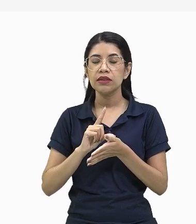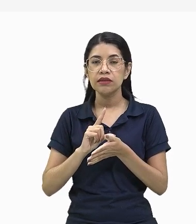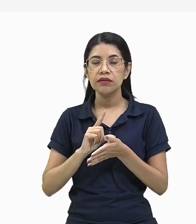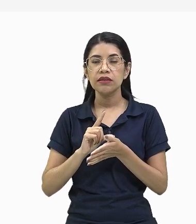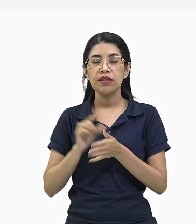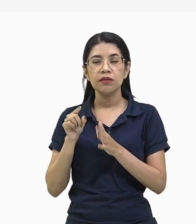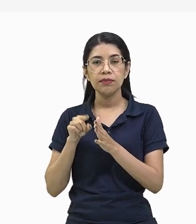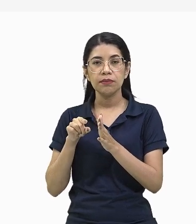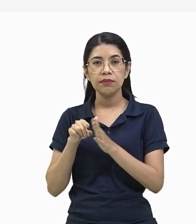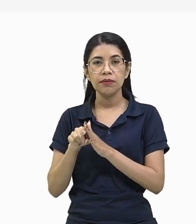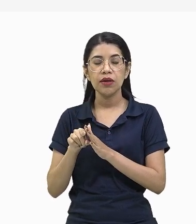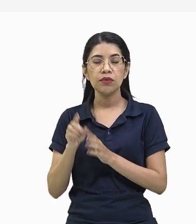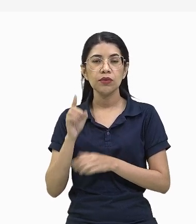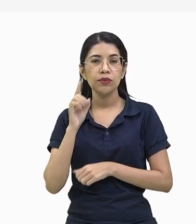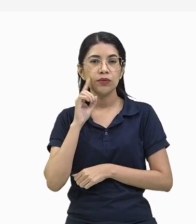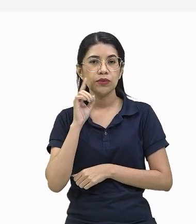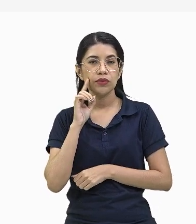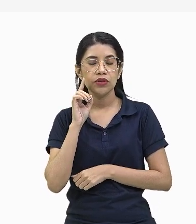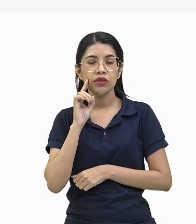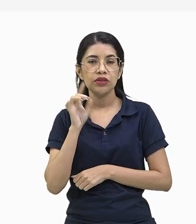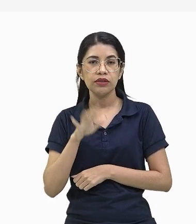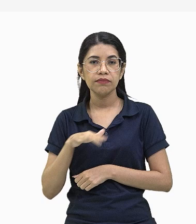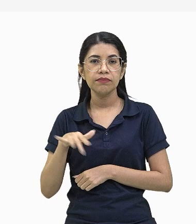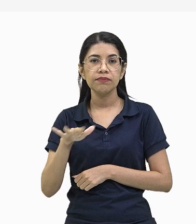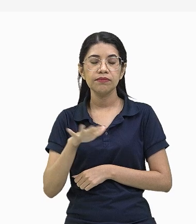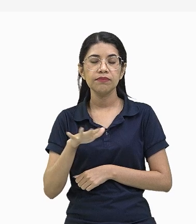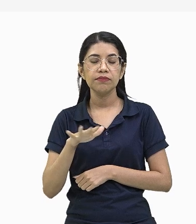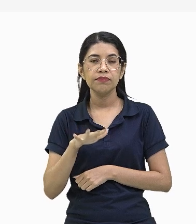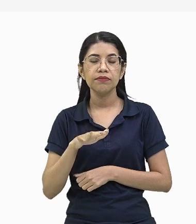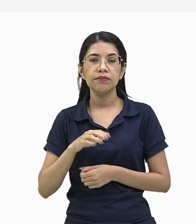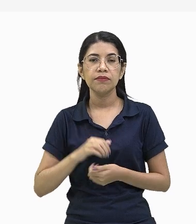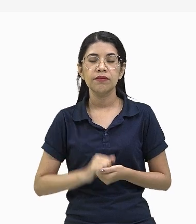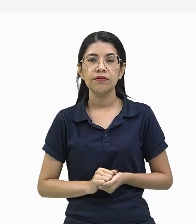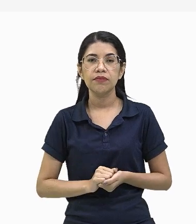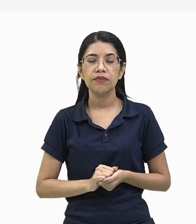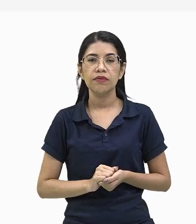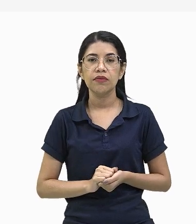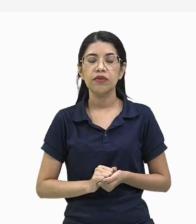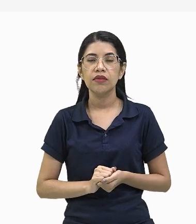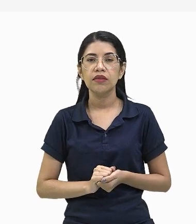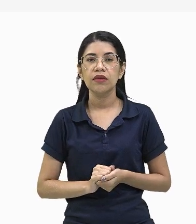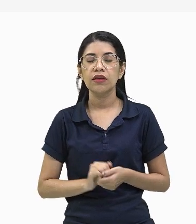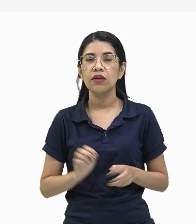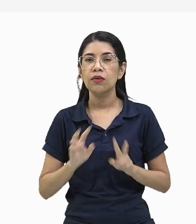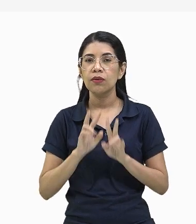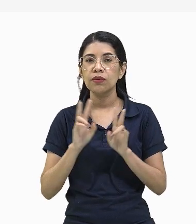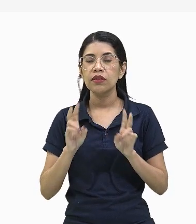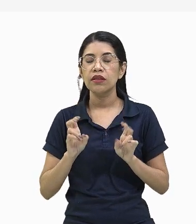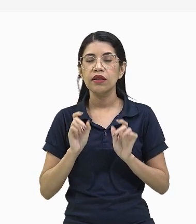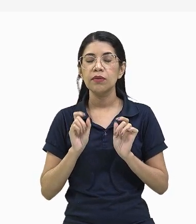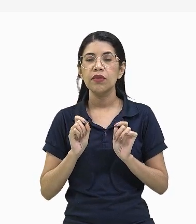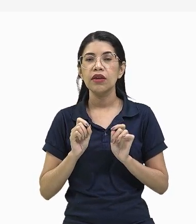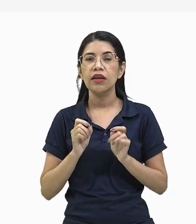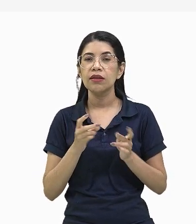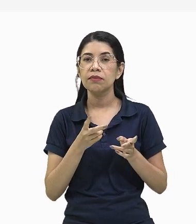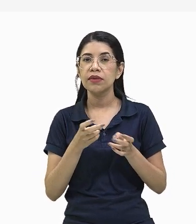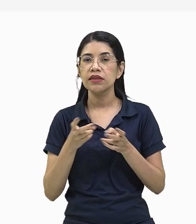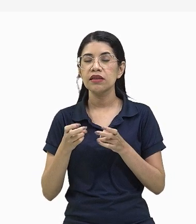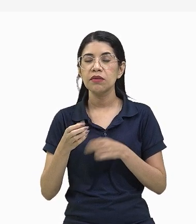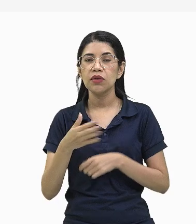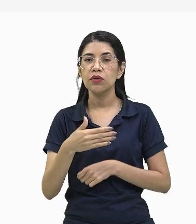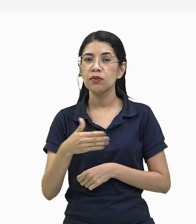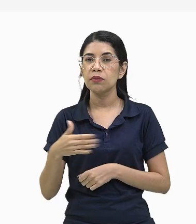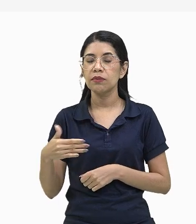né, do cotidiano dele, da região onde ele mora, em relação a perceber que o